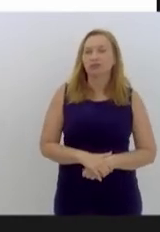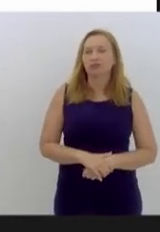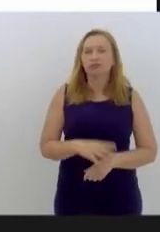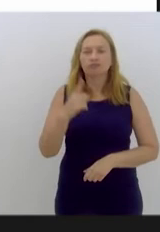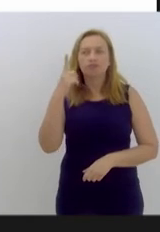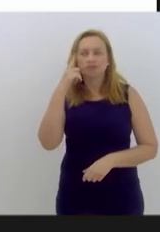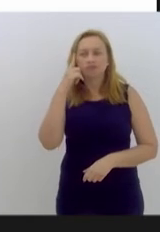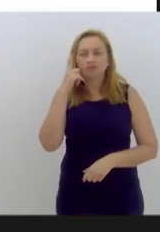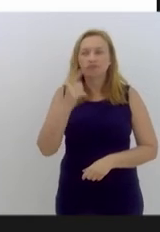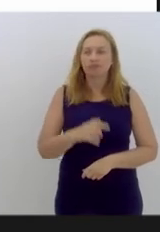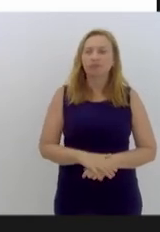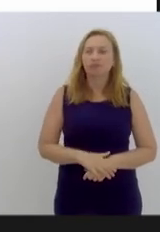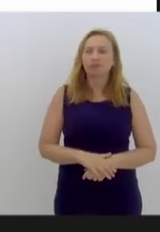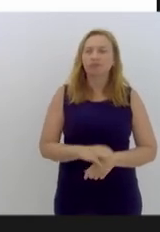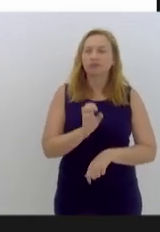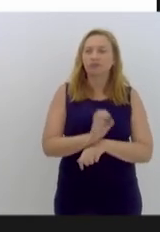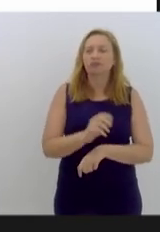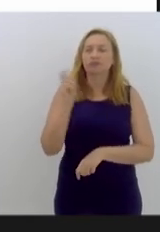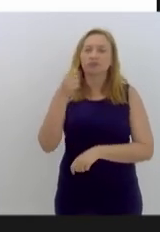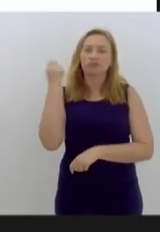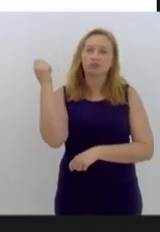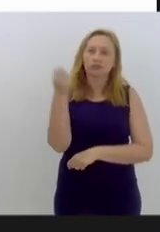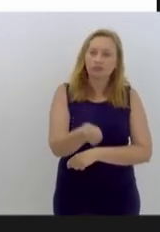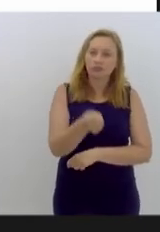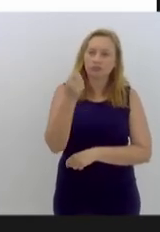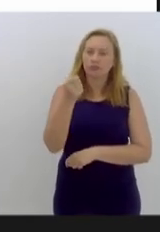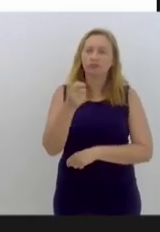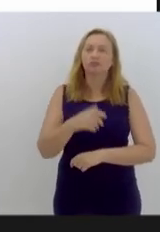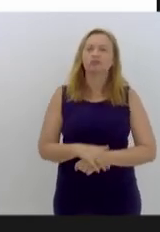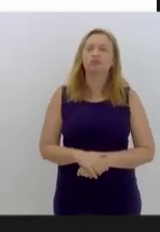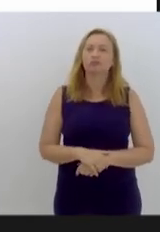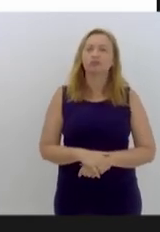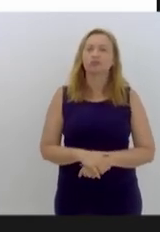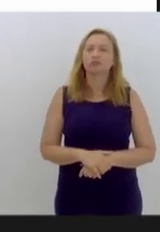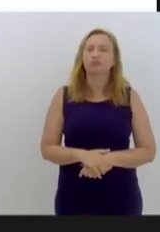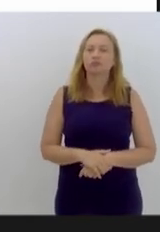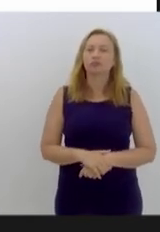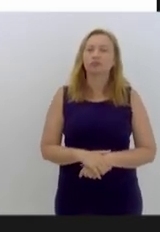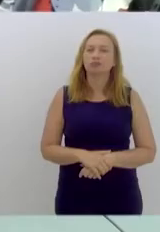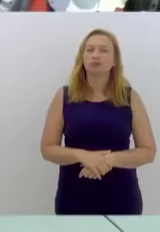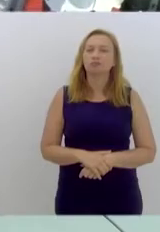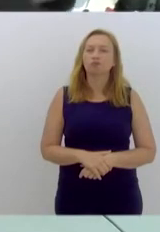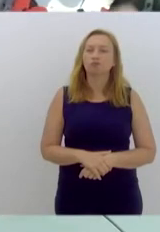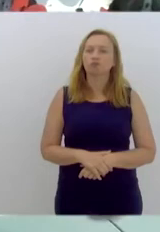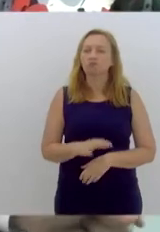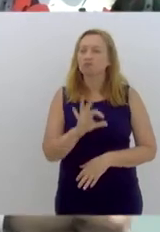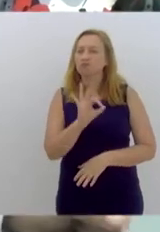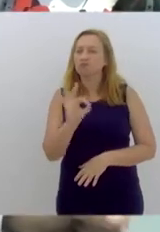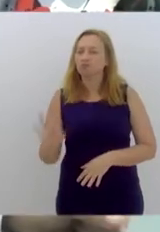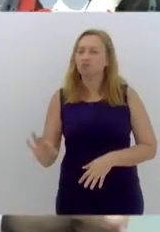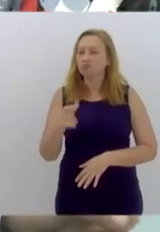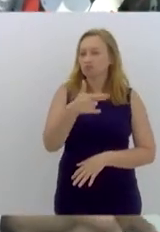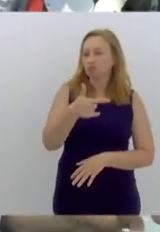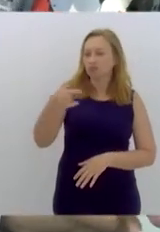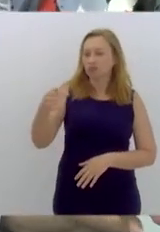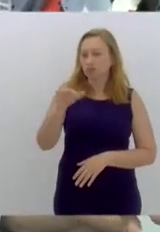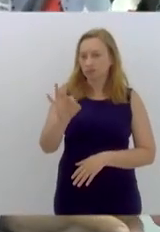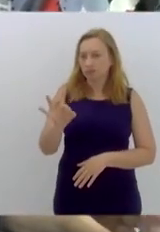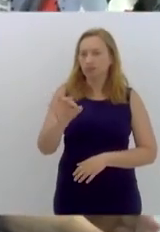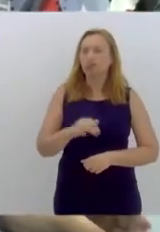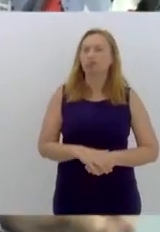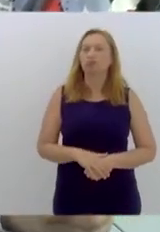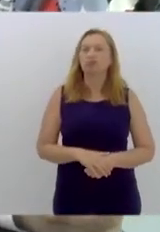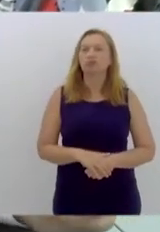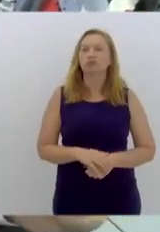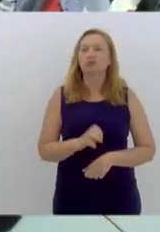inspirações. O estado do Rio Grande do Sul colocou como índice a porcentagem de 17%, e o